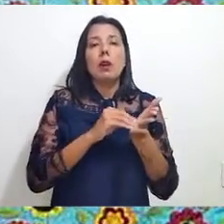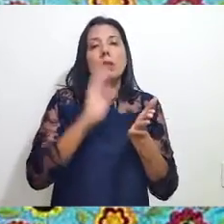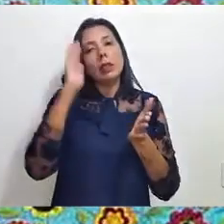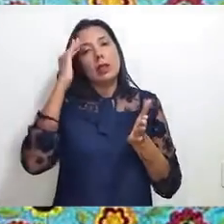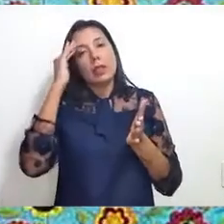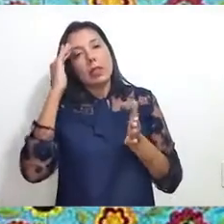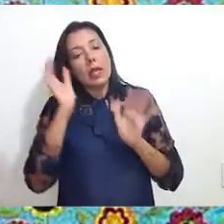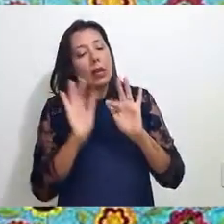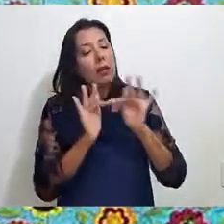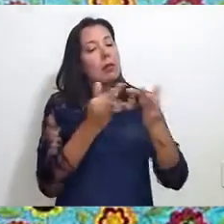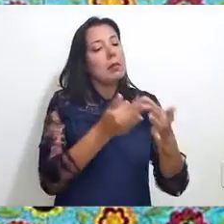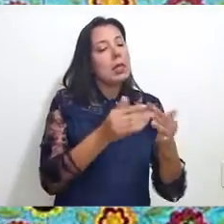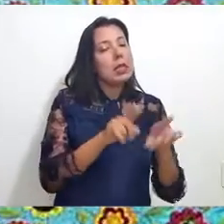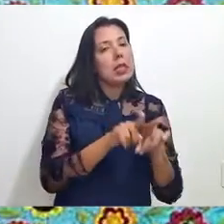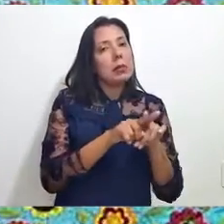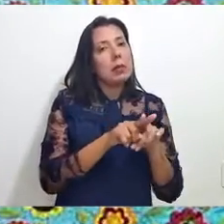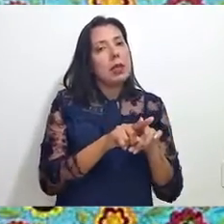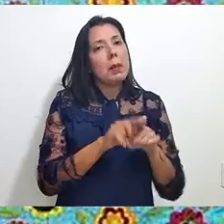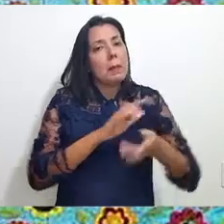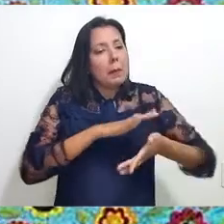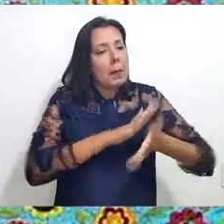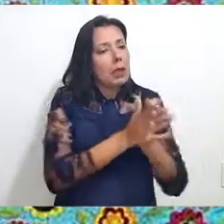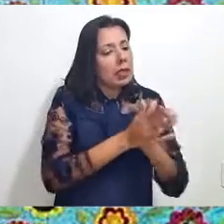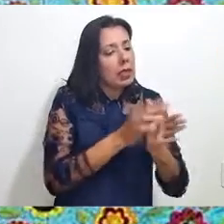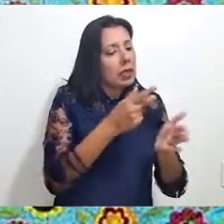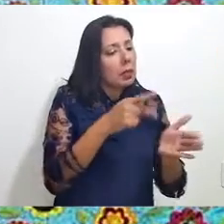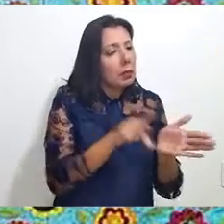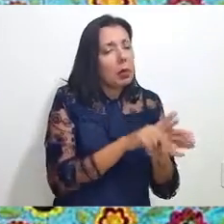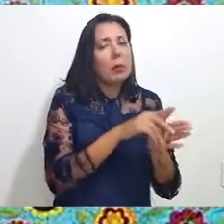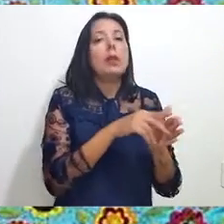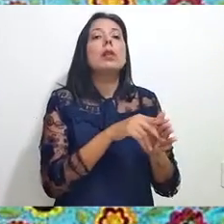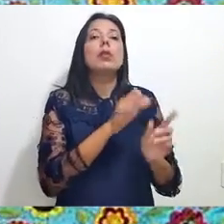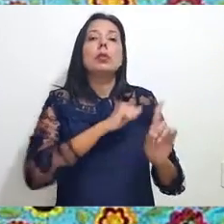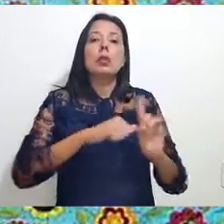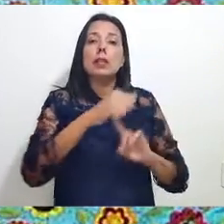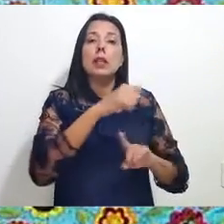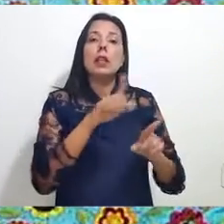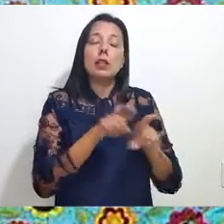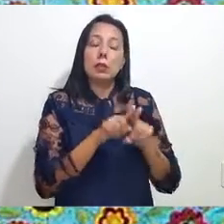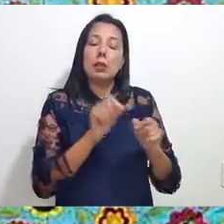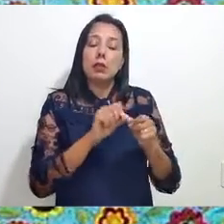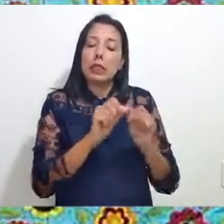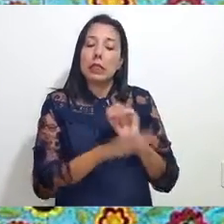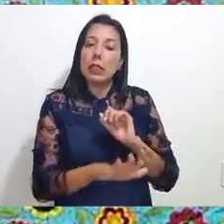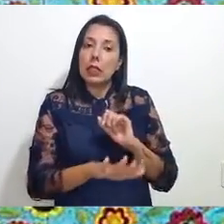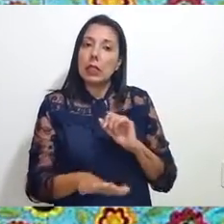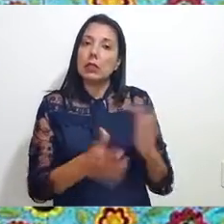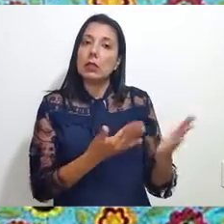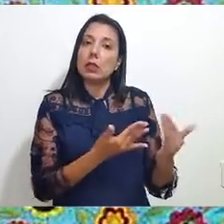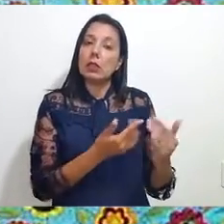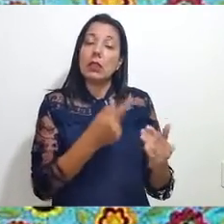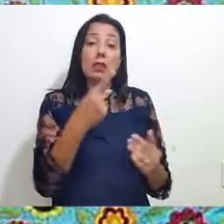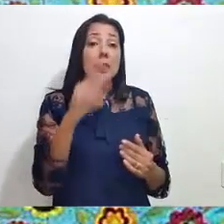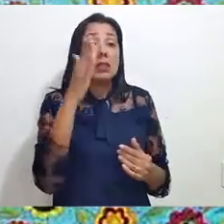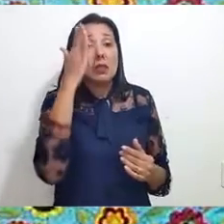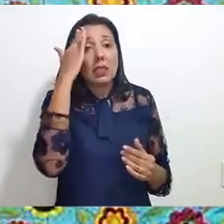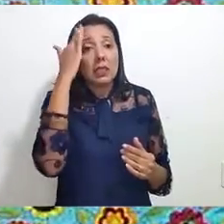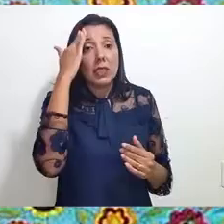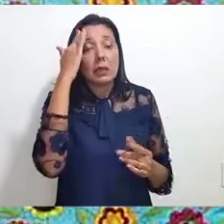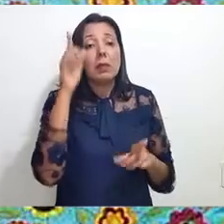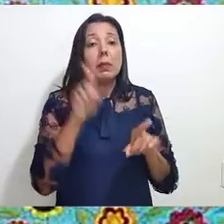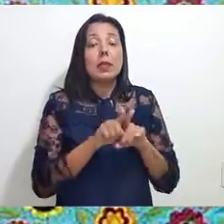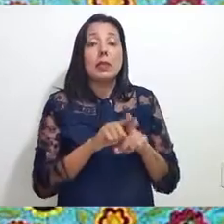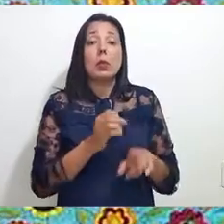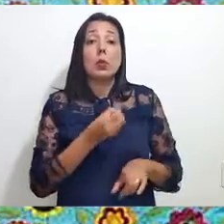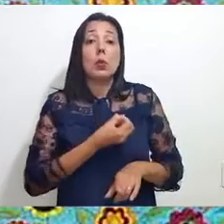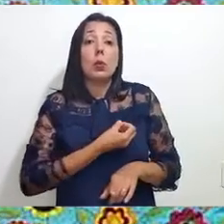um diálogo. Eu acho que essas questões têm que ser discutidas. A gente precisa mudar essa sociedade. Não dá